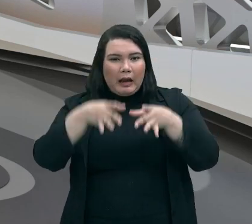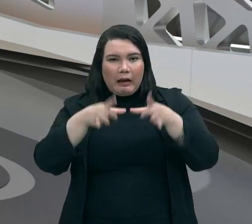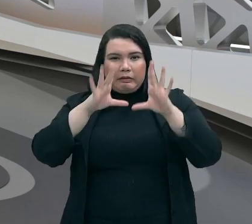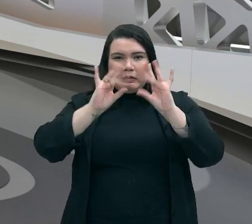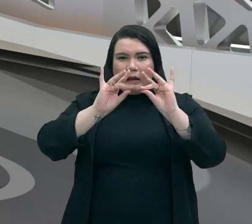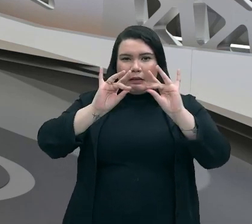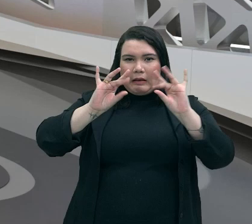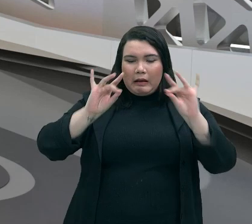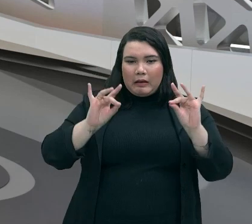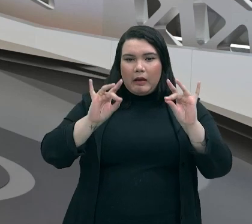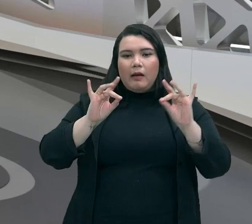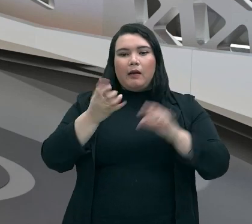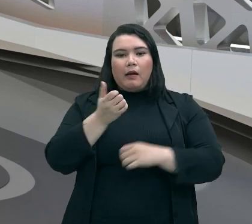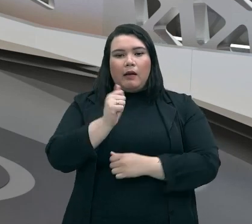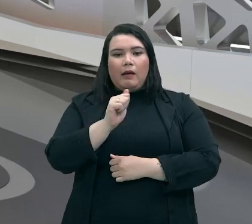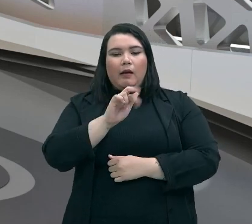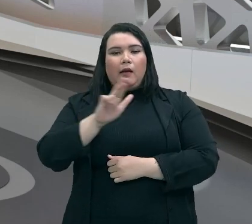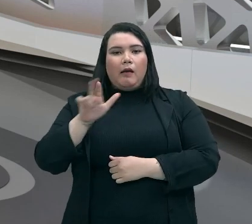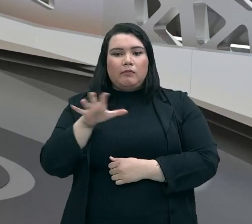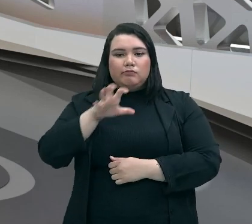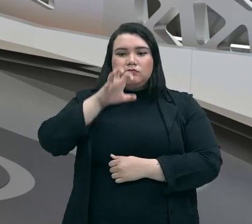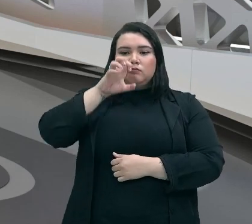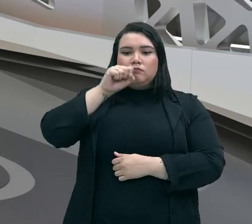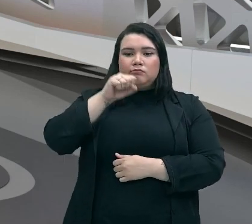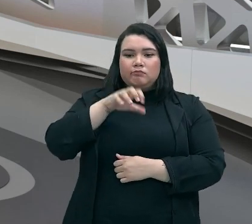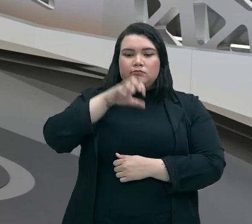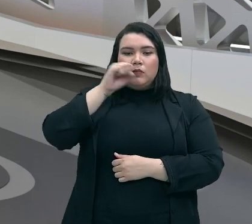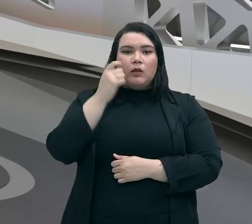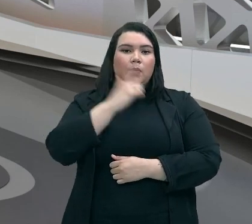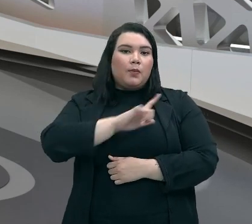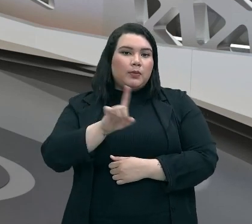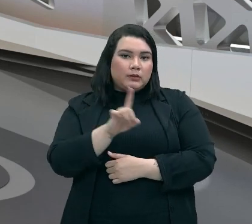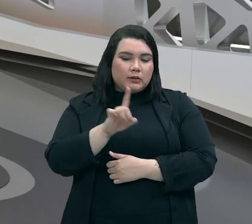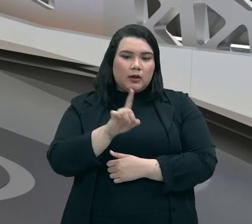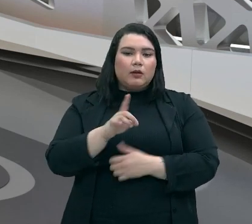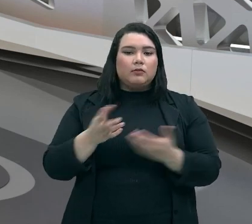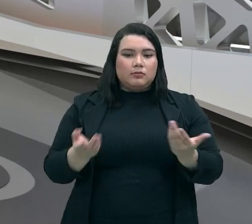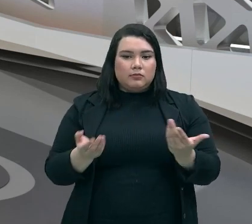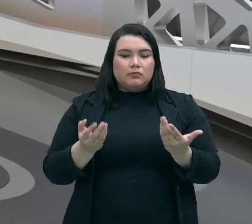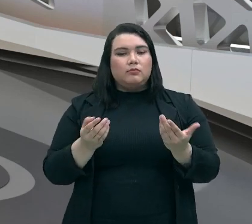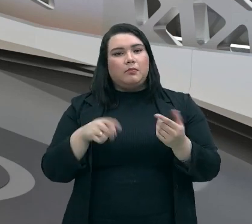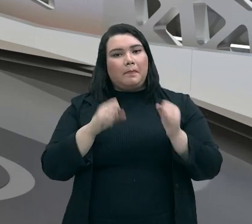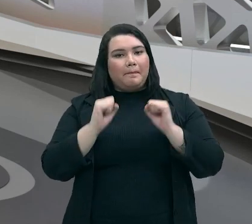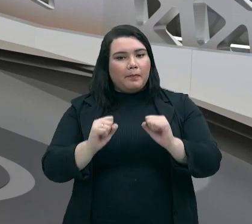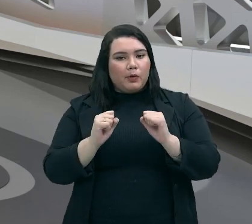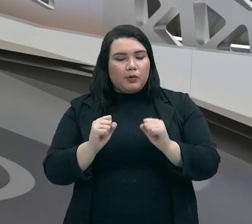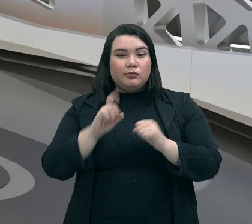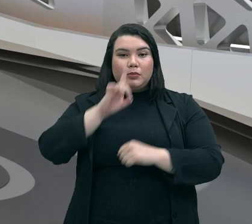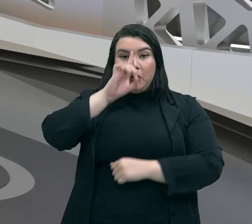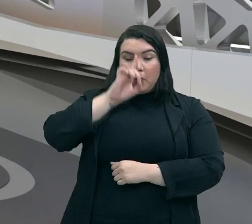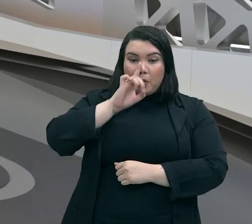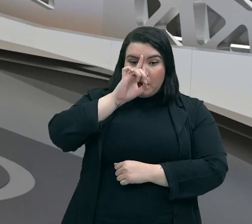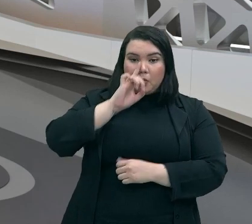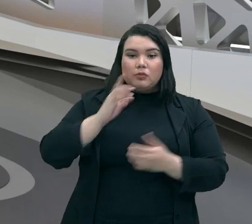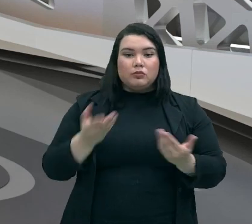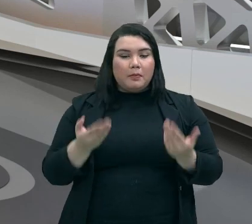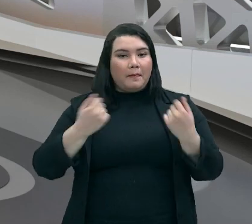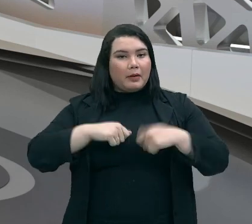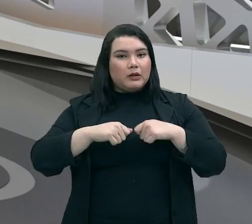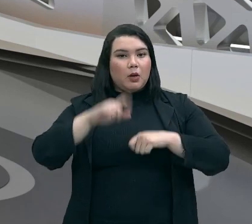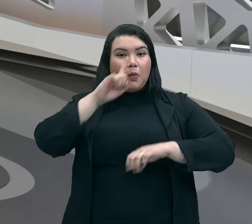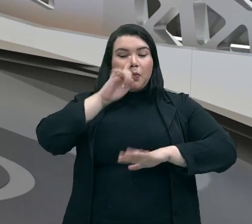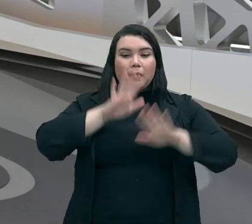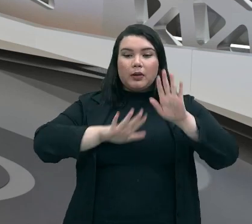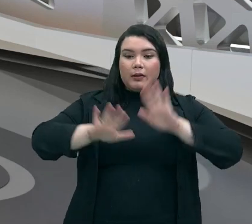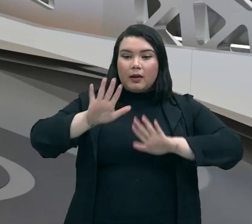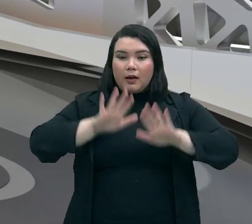gente tem uma respiração completamente comprometida, certo? Mesmo. E isso pode agravar. É preciso ter cuidado,